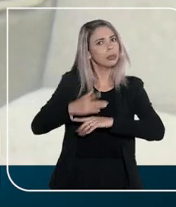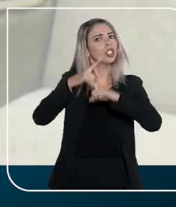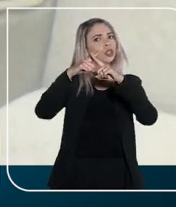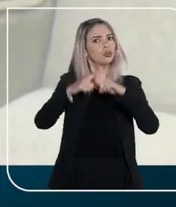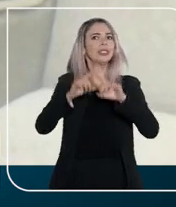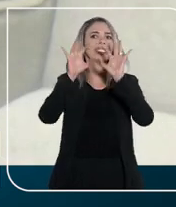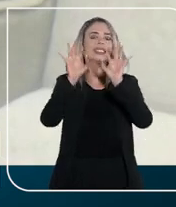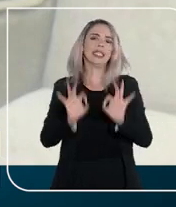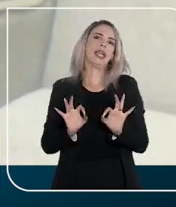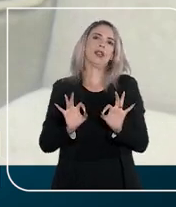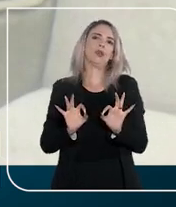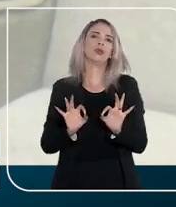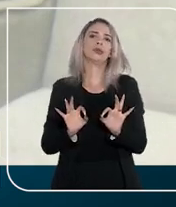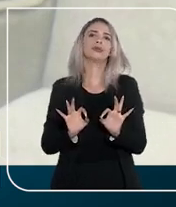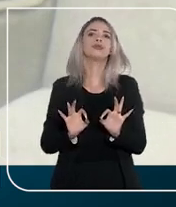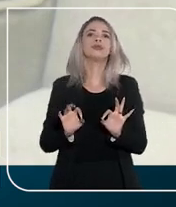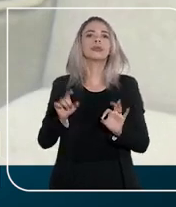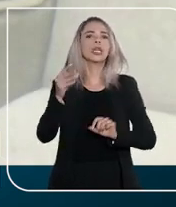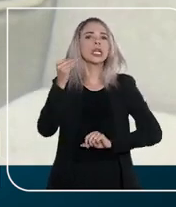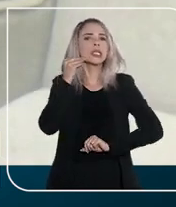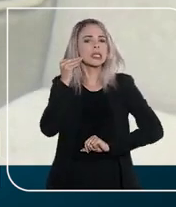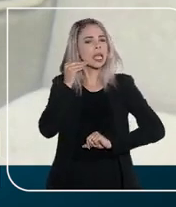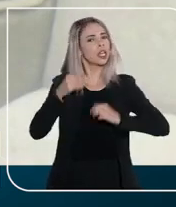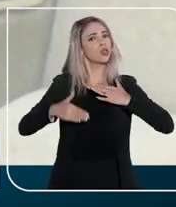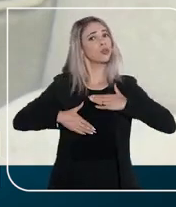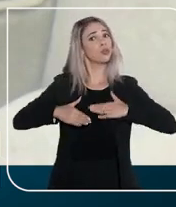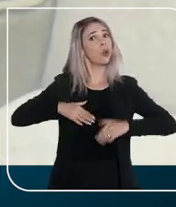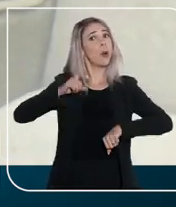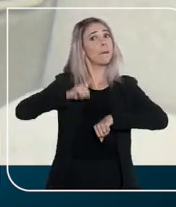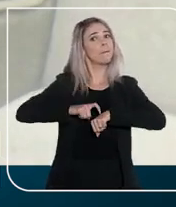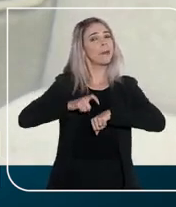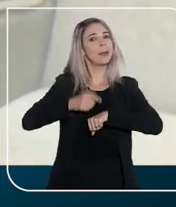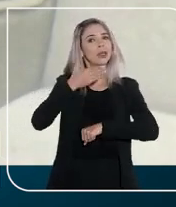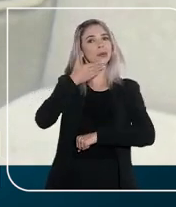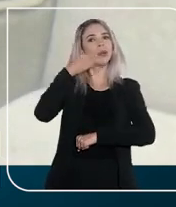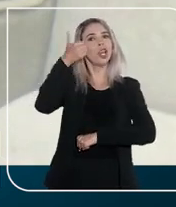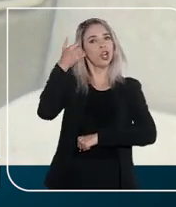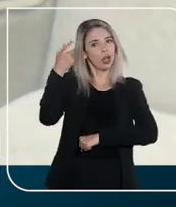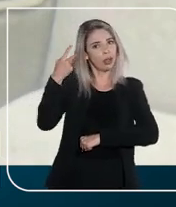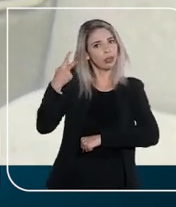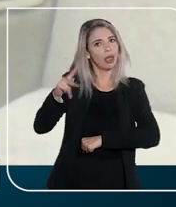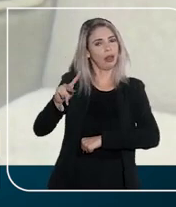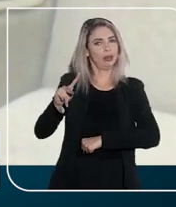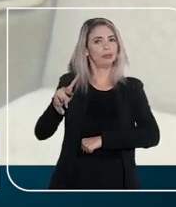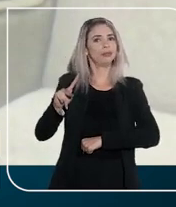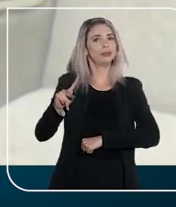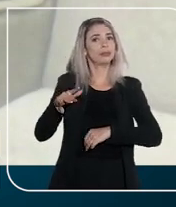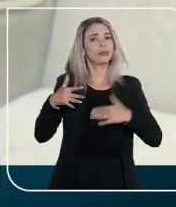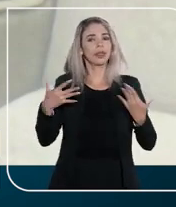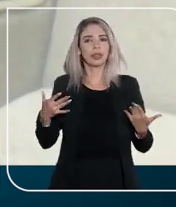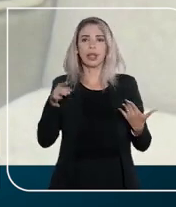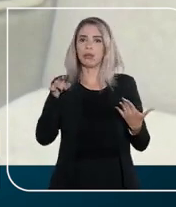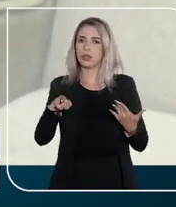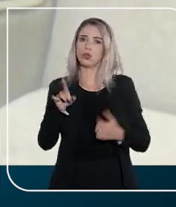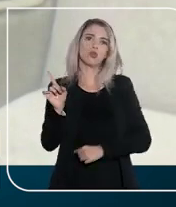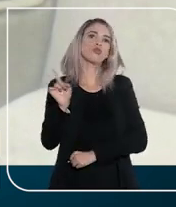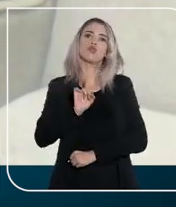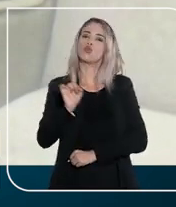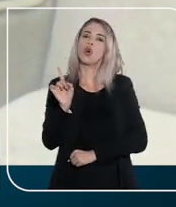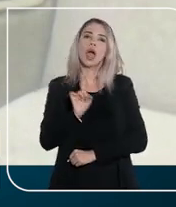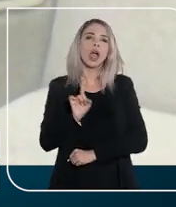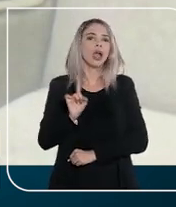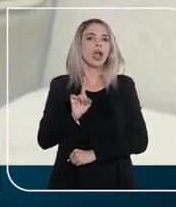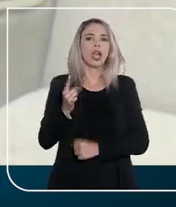disputa, realizando o teste físico no momento adequado, no momento oportuno. Então, não considero que isso seja, de alguma